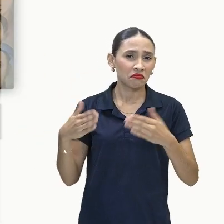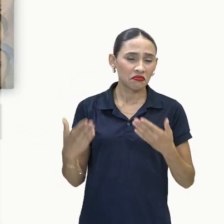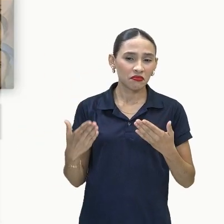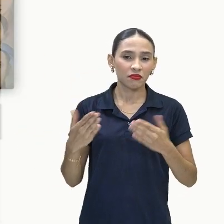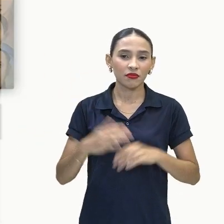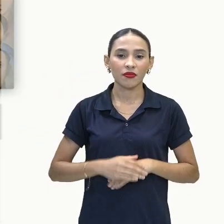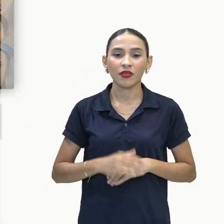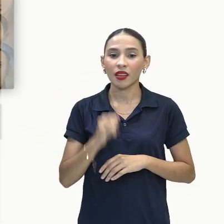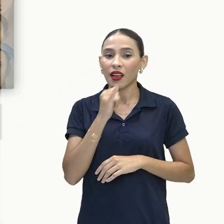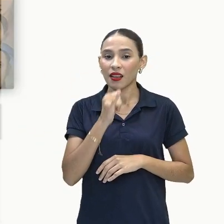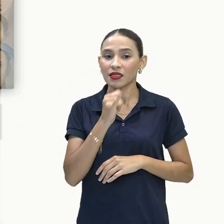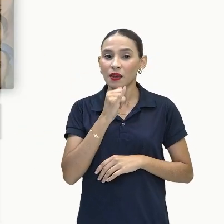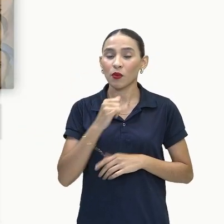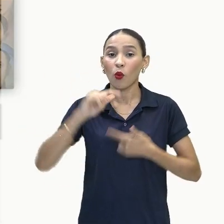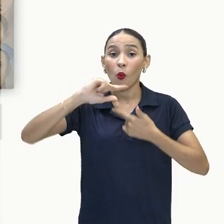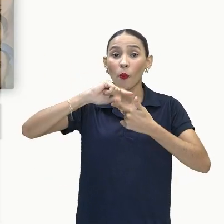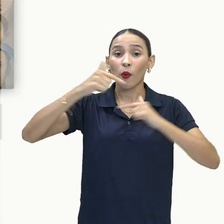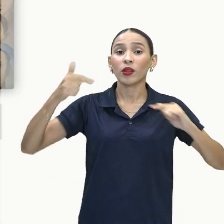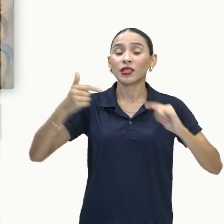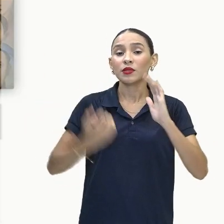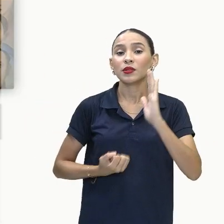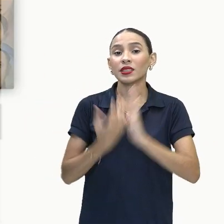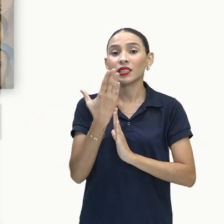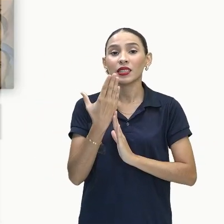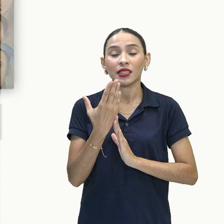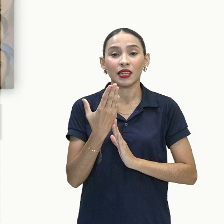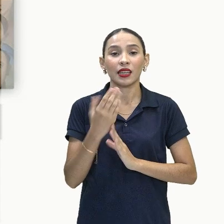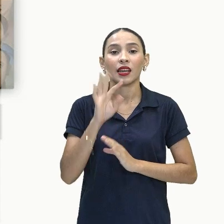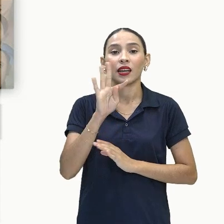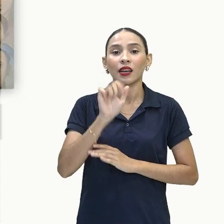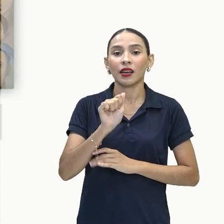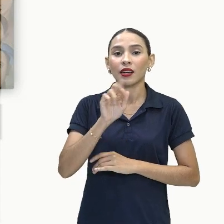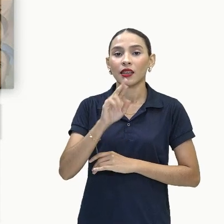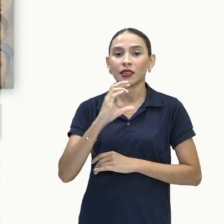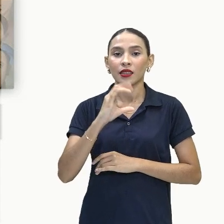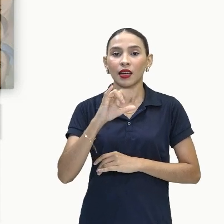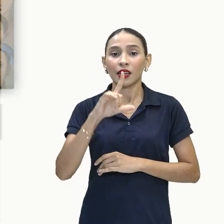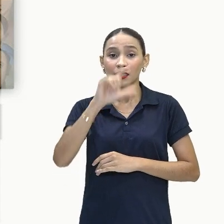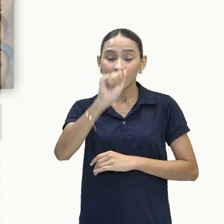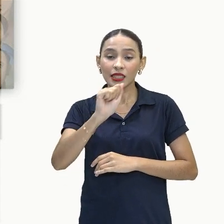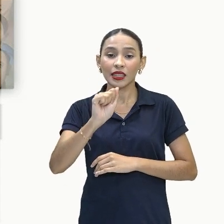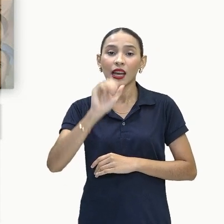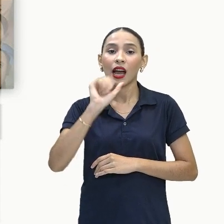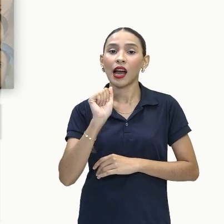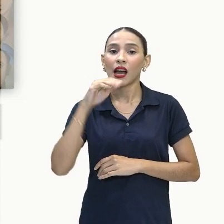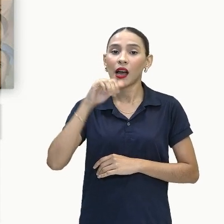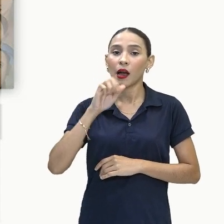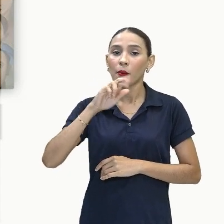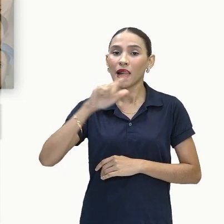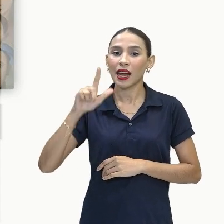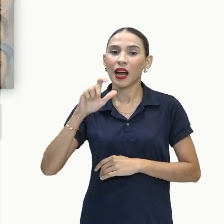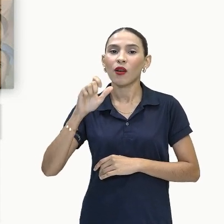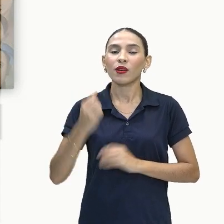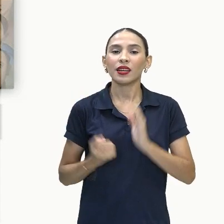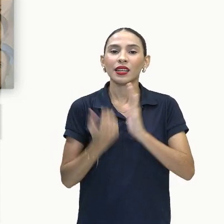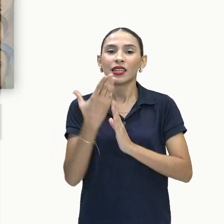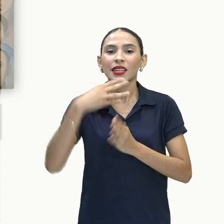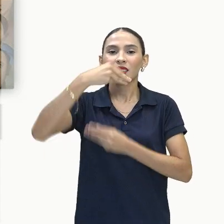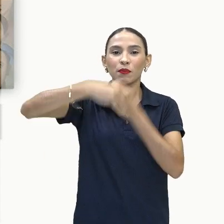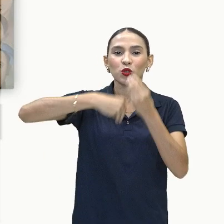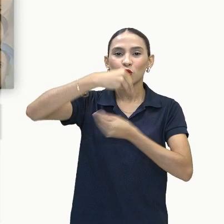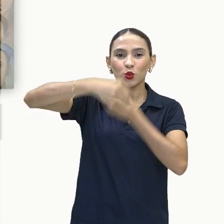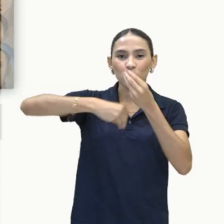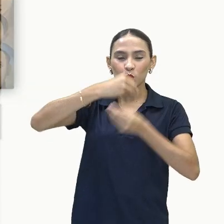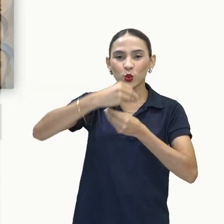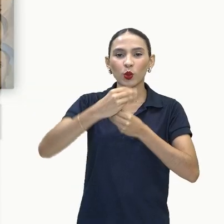chega a questão do modernismo, vem Tarsila do Amaral, Trabalhadores, onde ele coloca essa miscigenação,